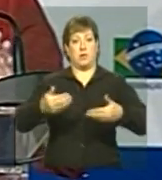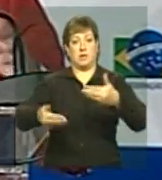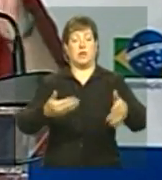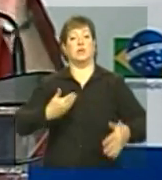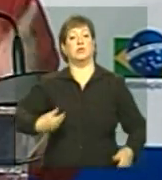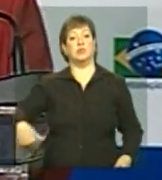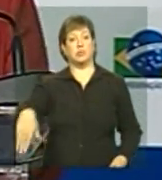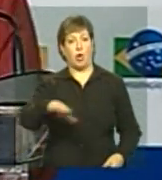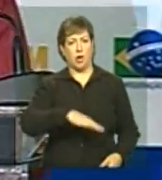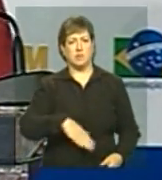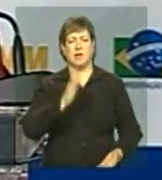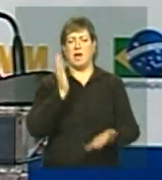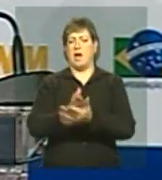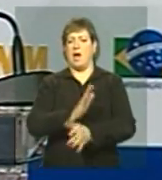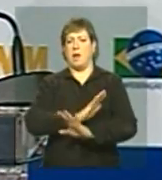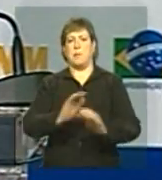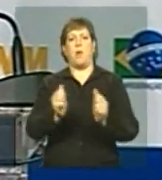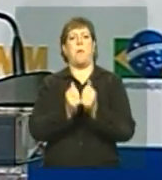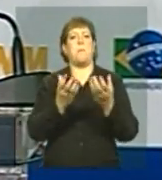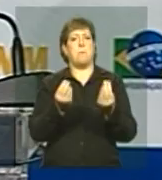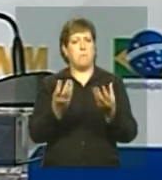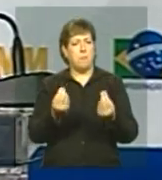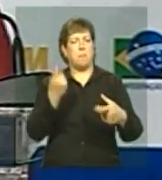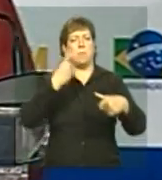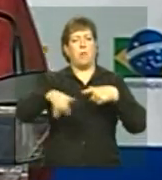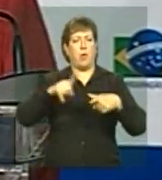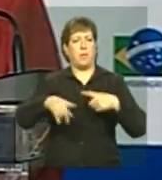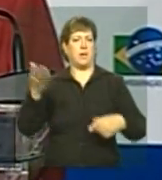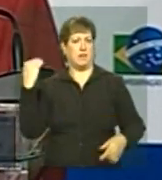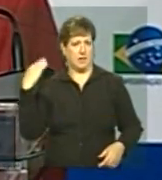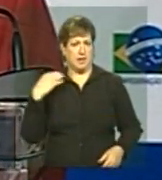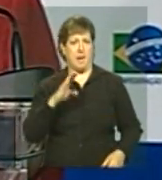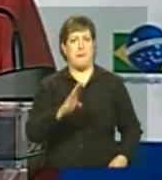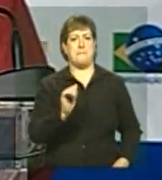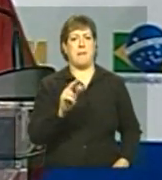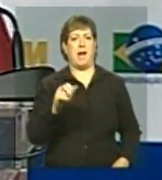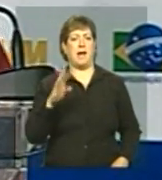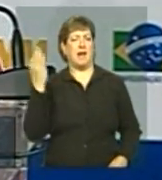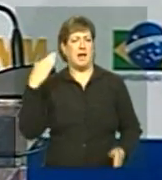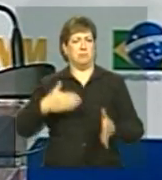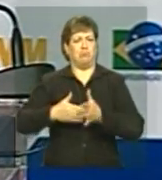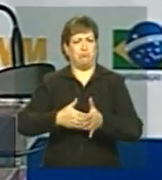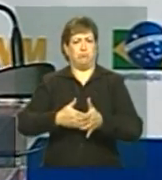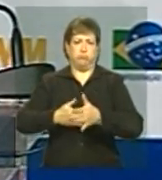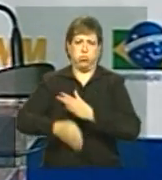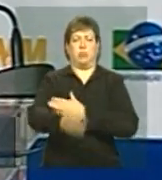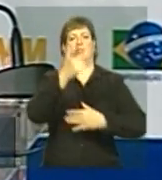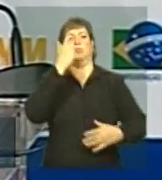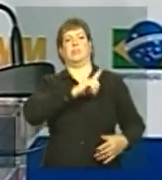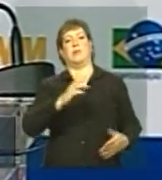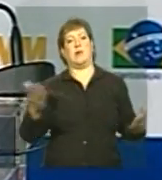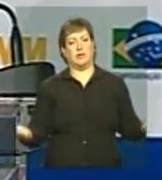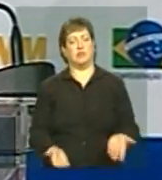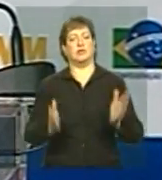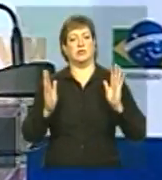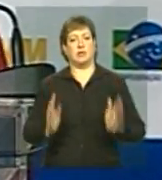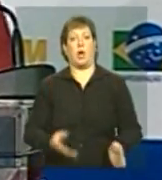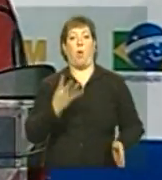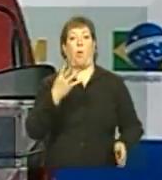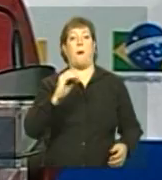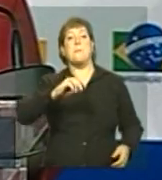rompemos muitas barreiras. Nós, de fato, tiramos 40 milhões